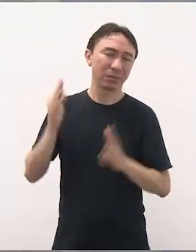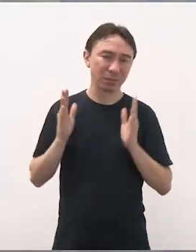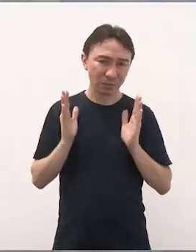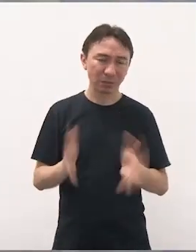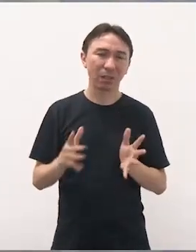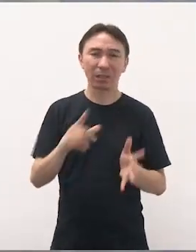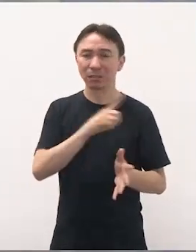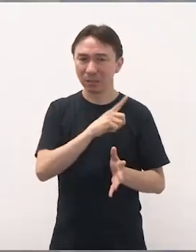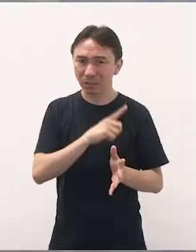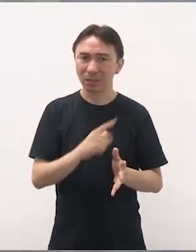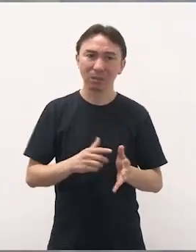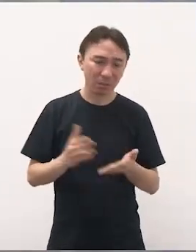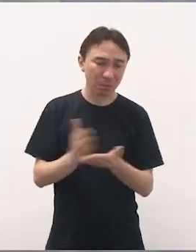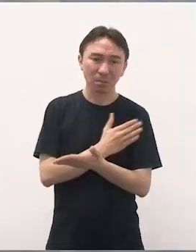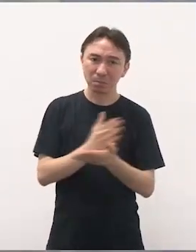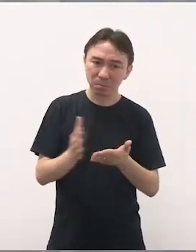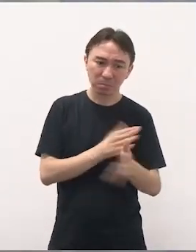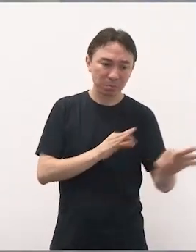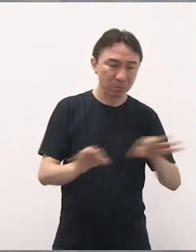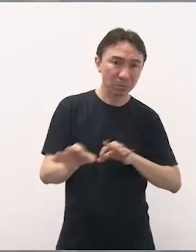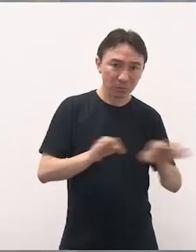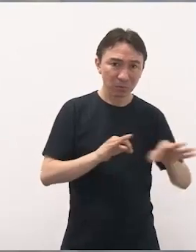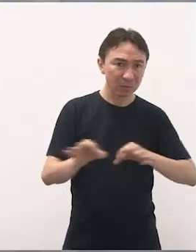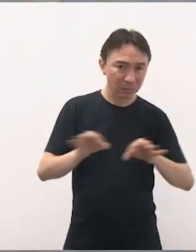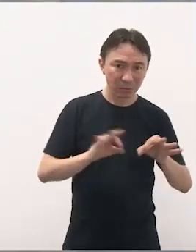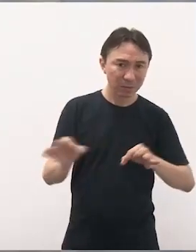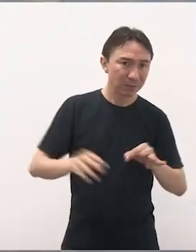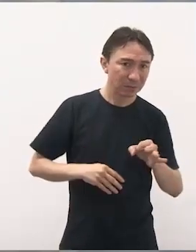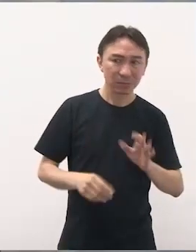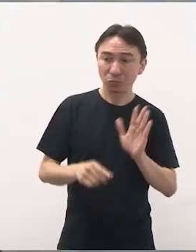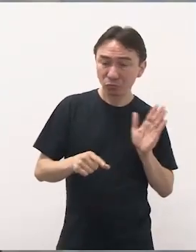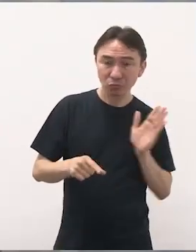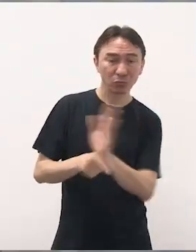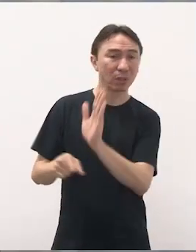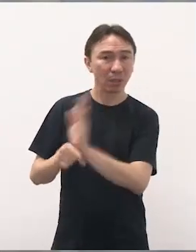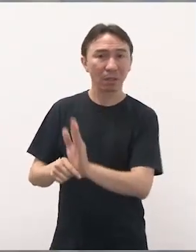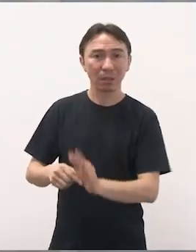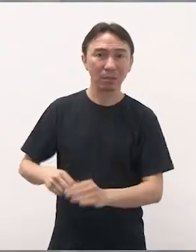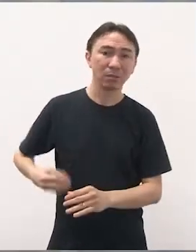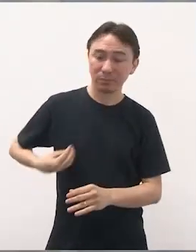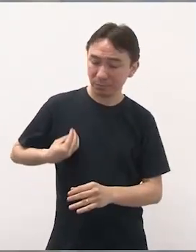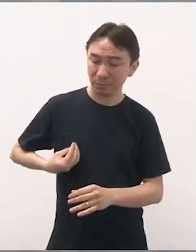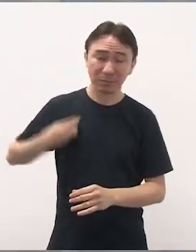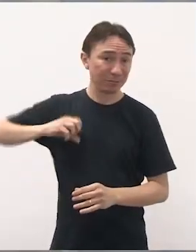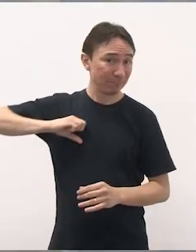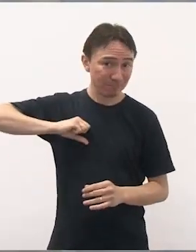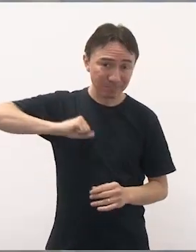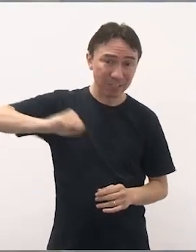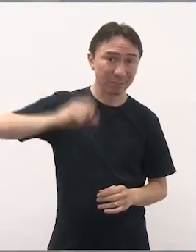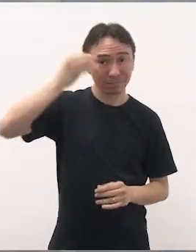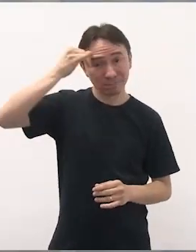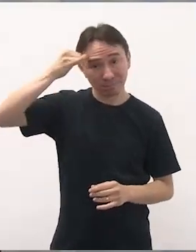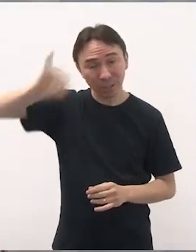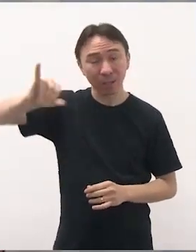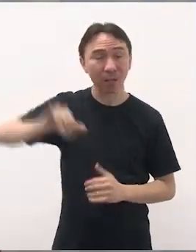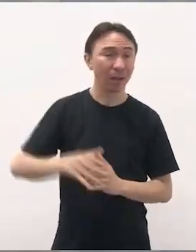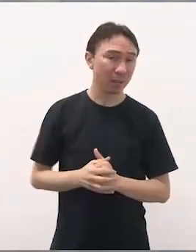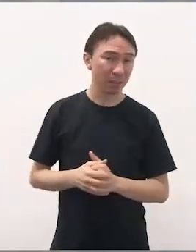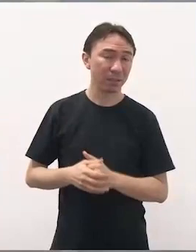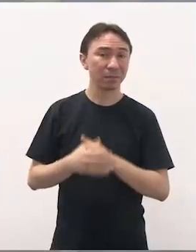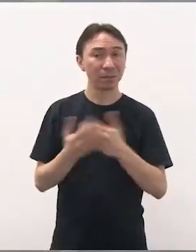ao suicídio, ações agora para o Setembro Amarelo. Então, a ideia é que estas ações que a gente está trazendo agora, elas sejam